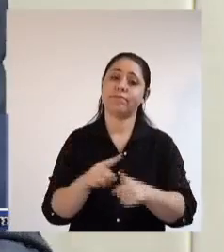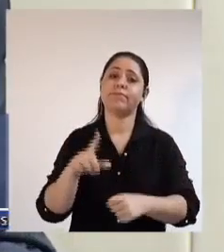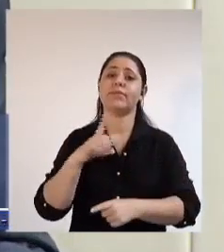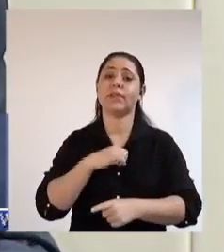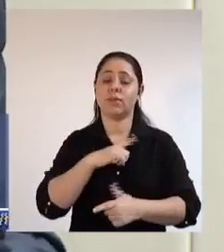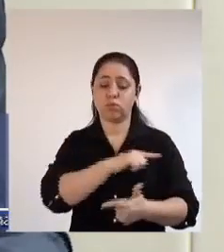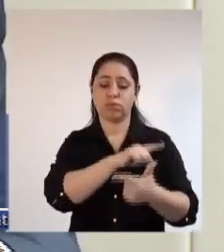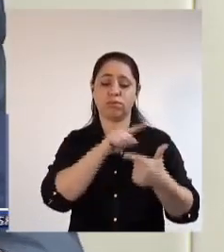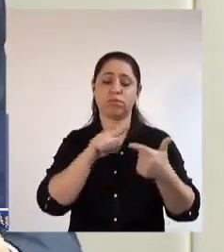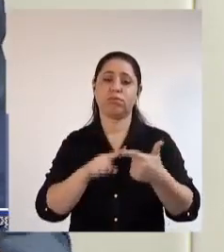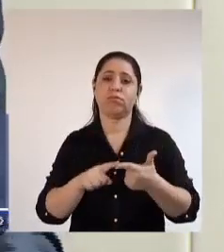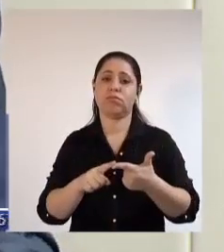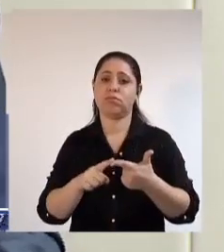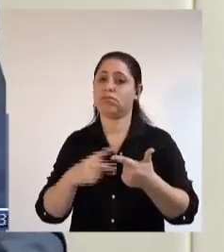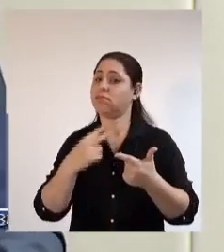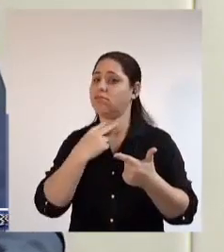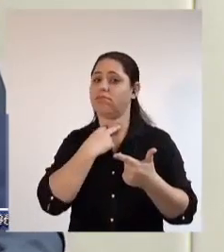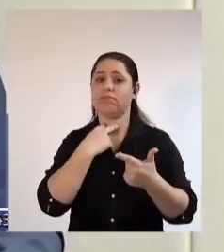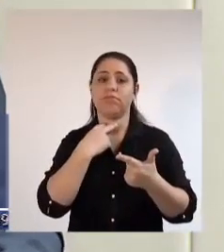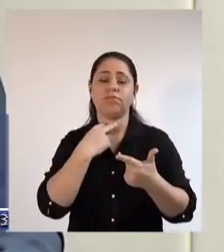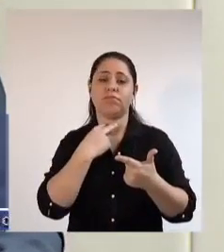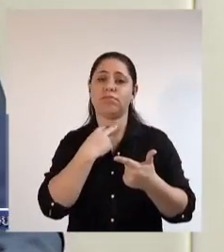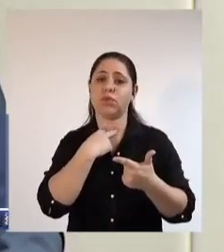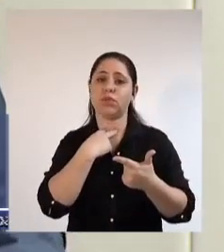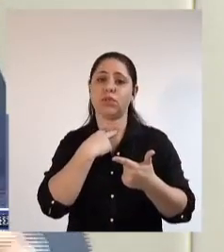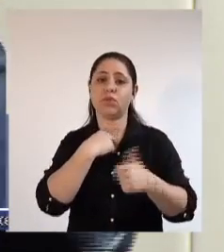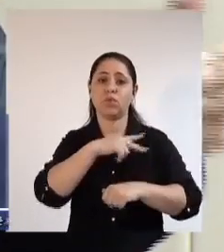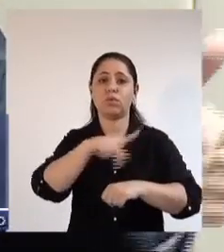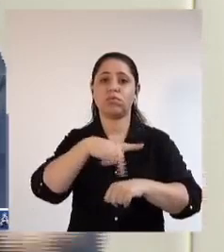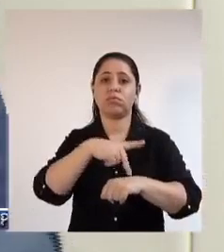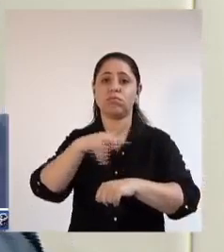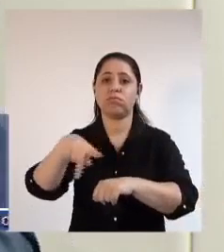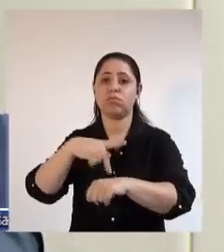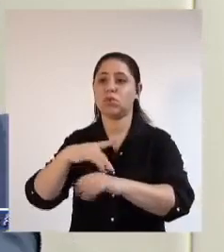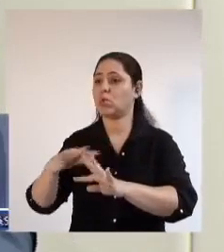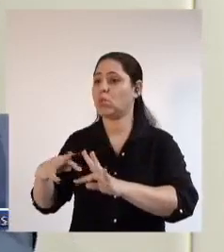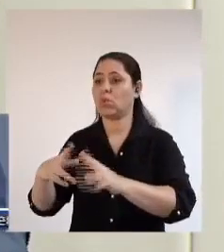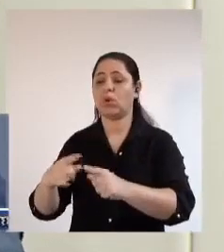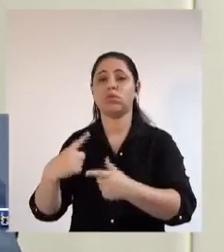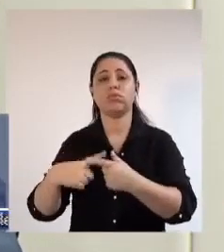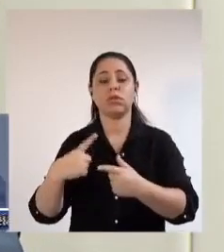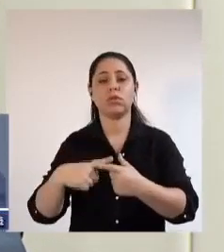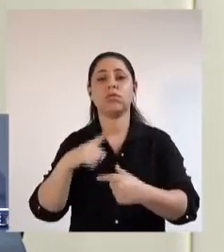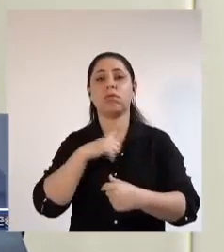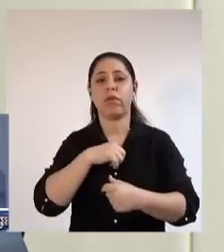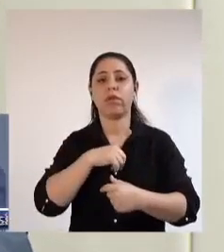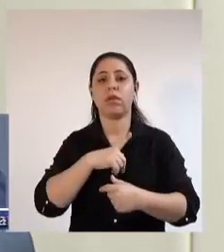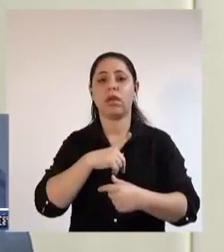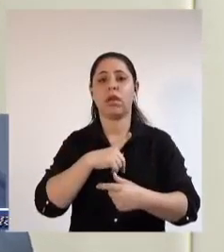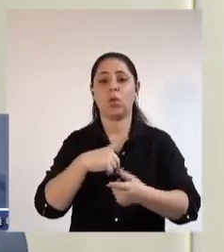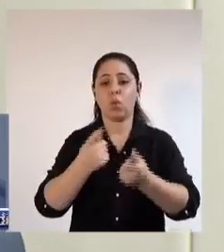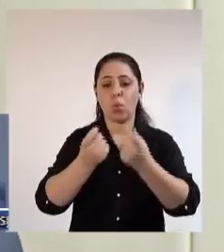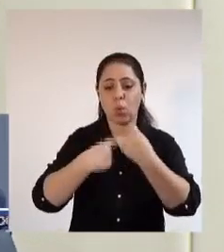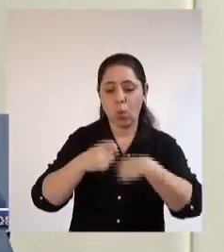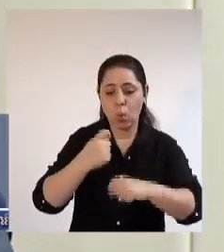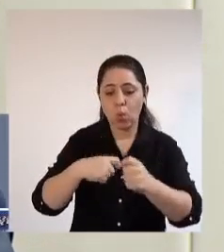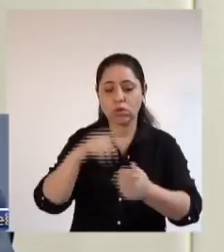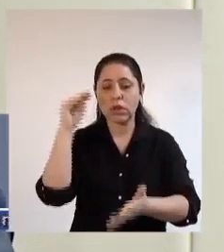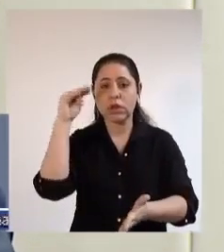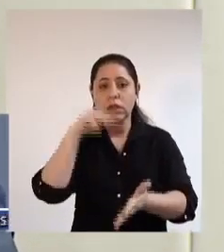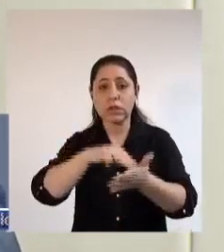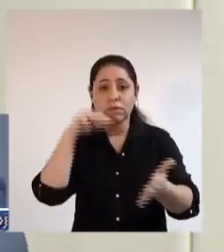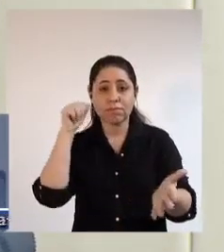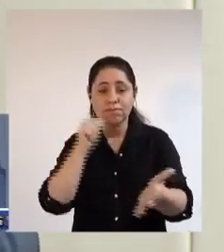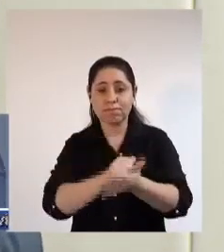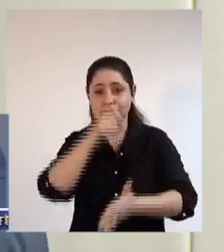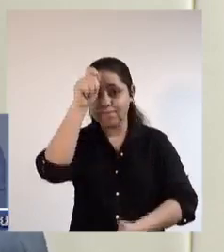o segundo ponto nós não podemos fazer isso em todos os parques por causa da regularização fundiária dos parques que nós temos aqui no